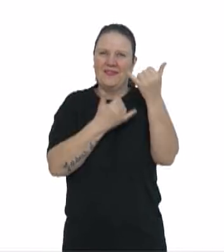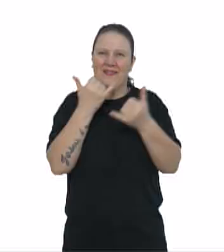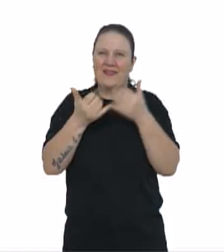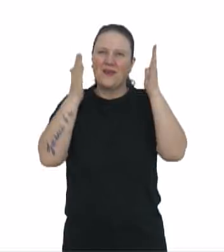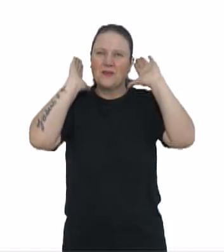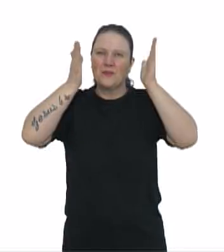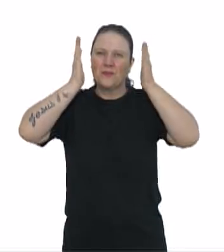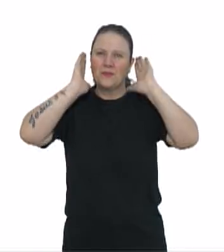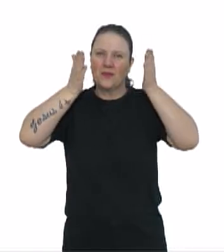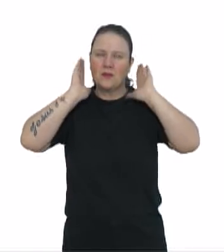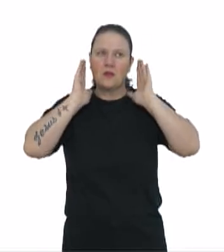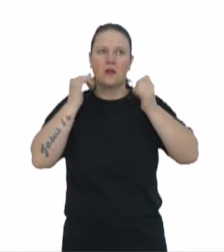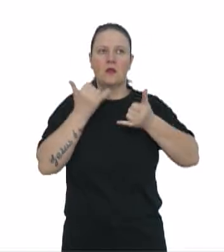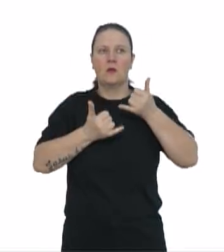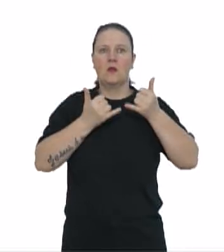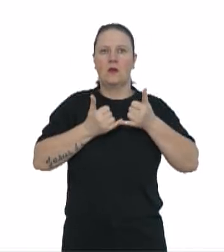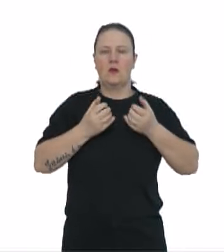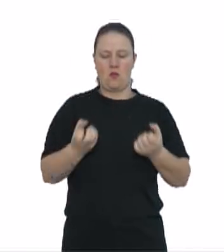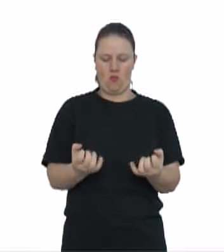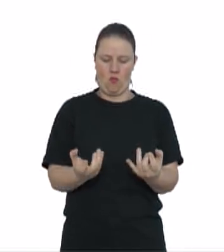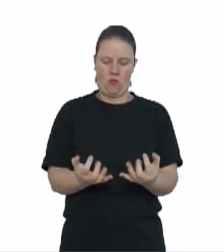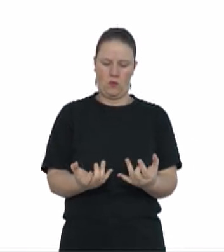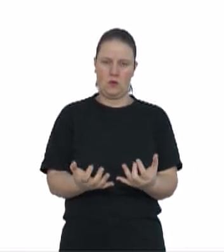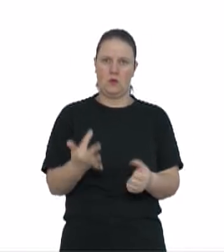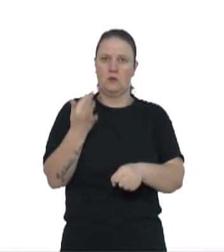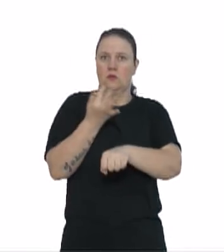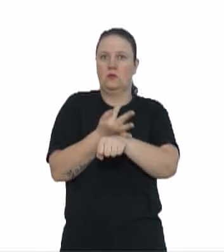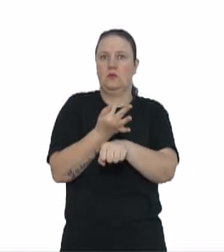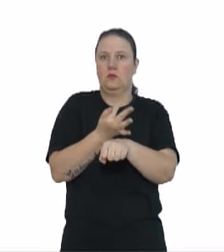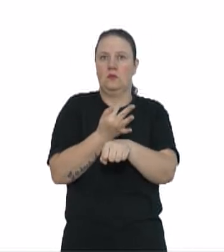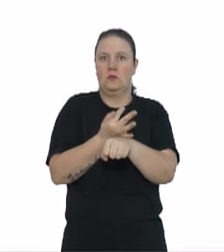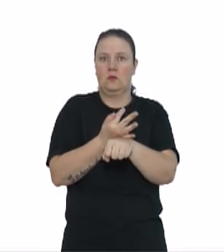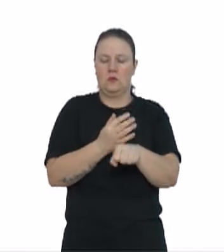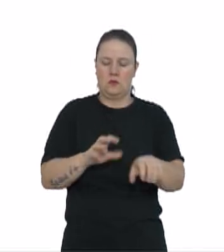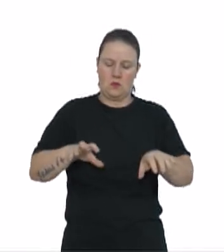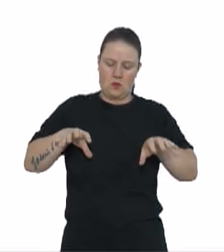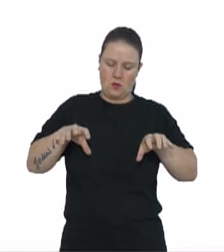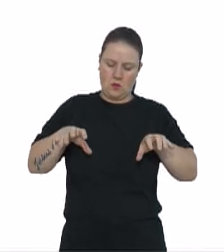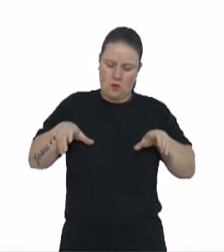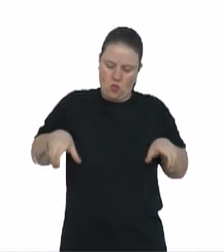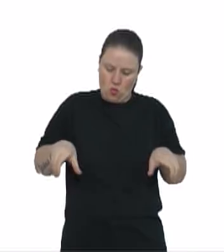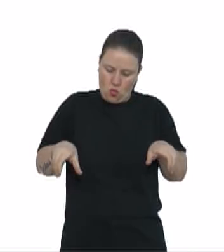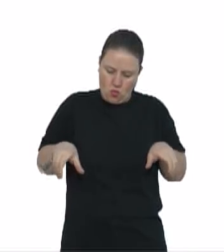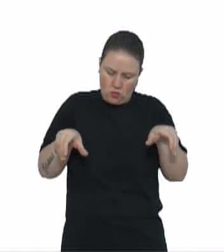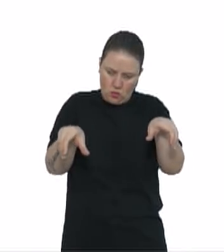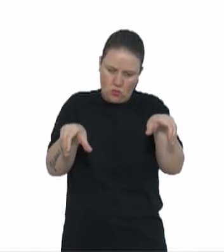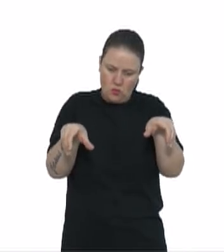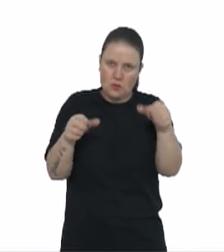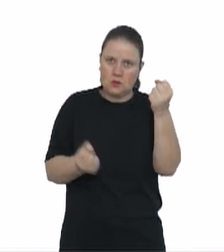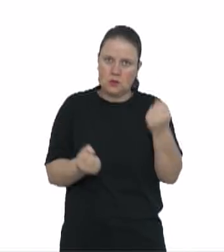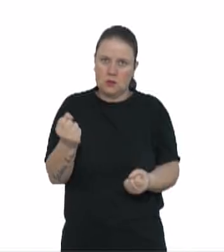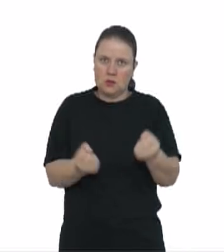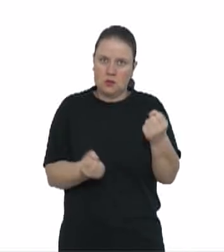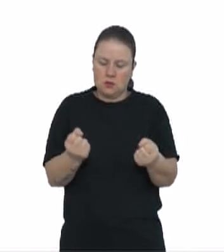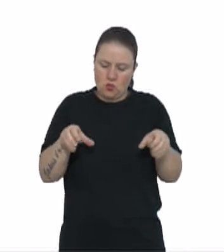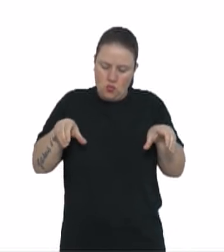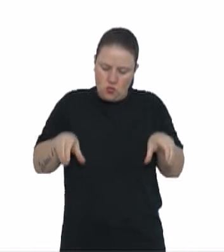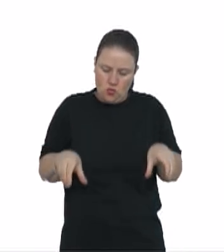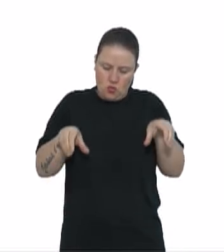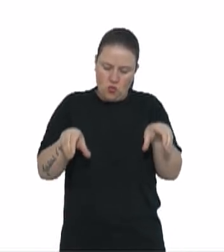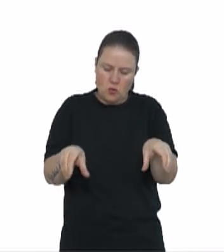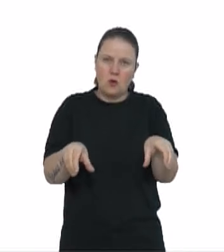acho que é um fogão, e esse fogão é de ferro, e eles estão, é como se os carrinhos estivessem